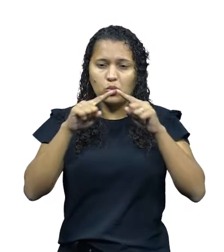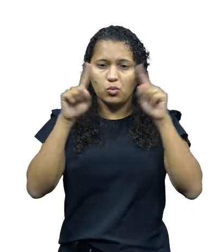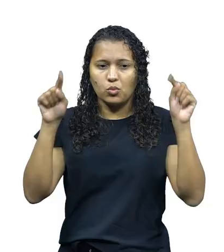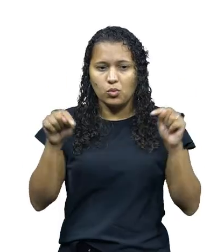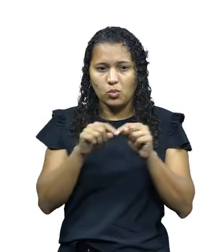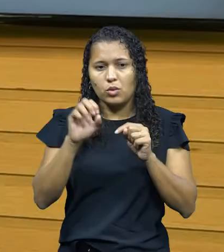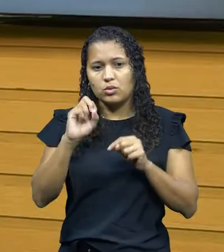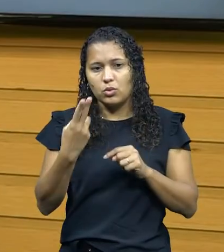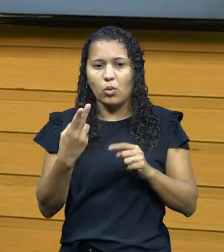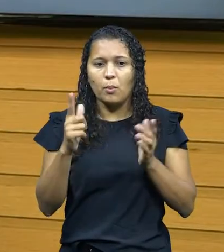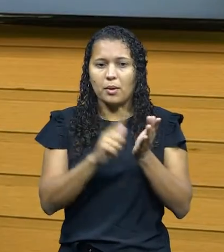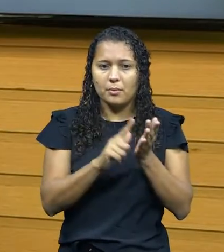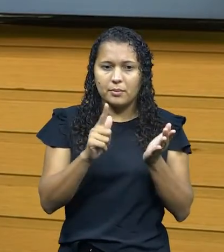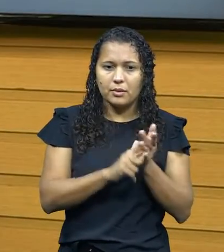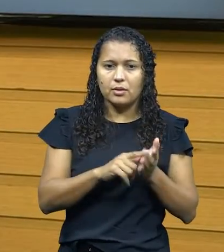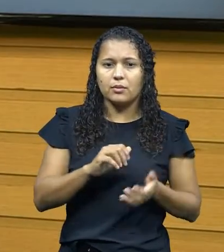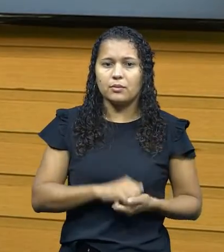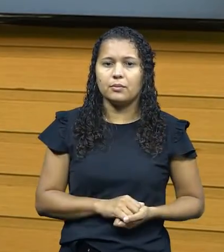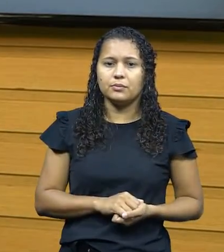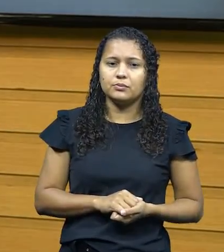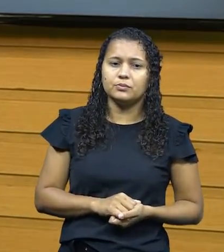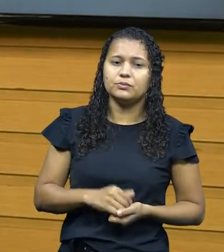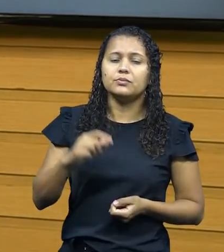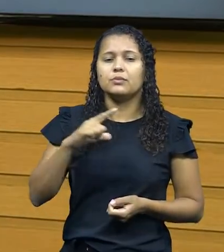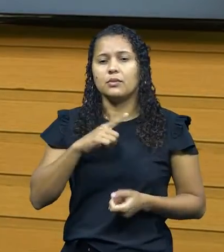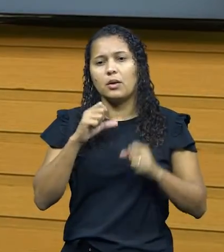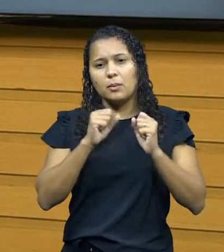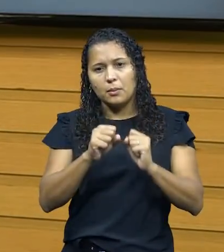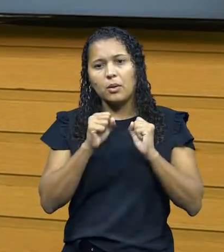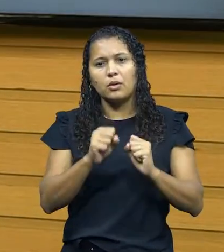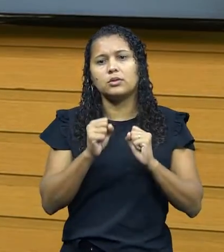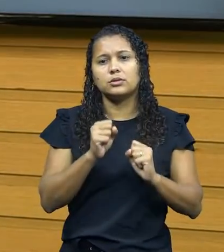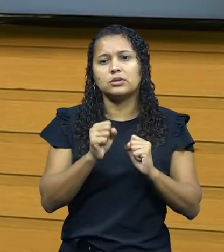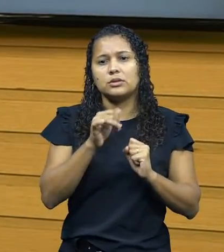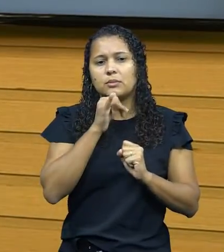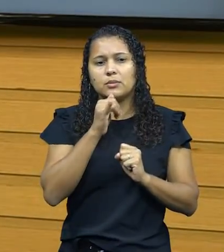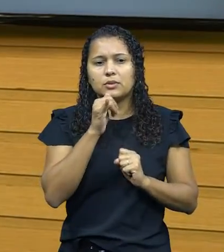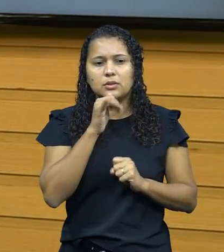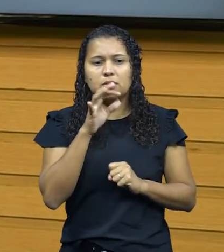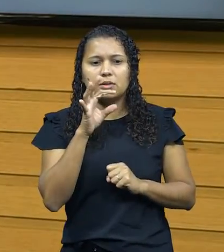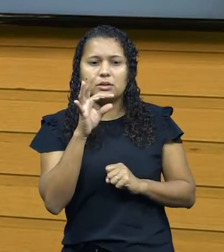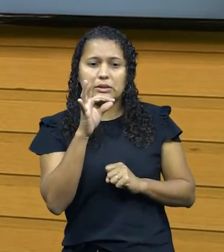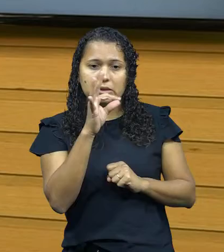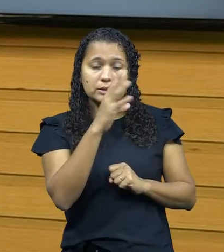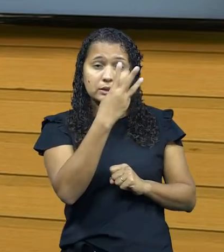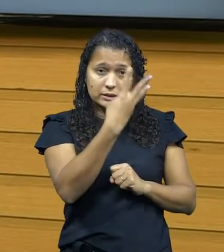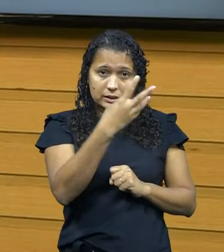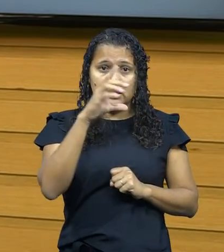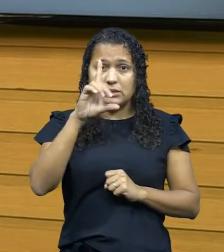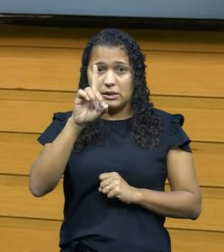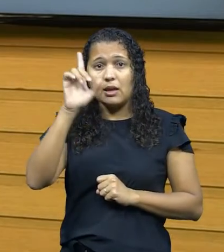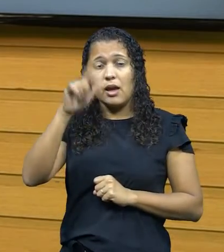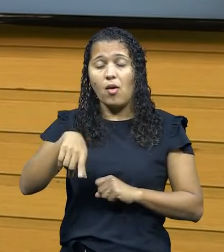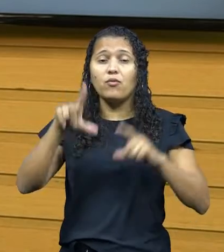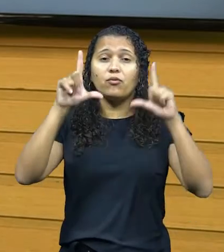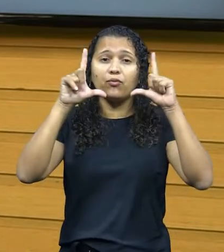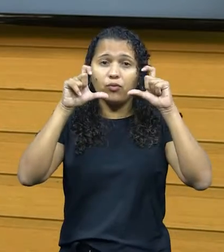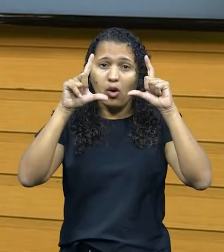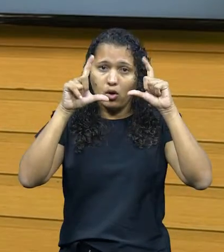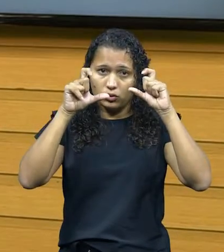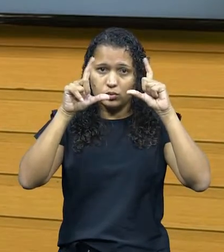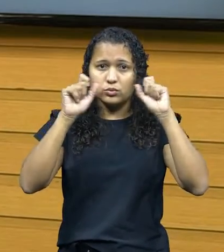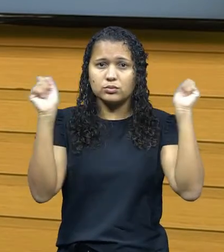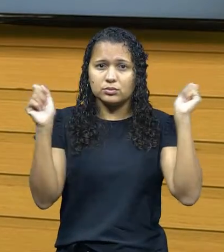papel. Uma projeção que pode ser considerada tridimensional é a fotografia. A fotografia,